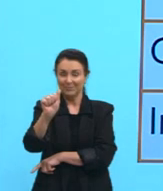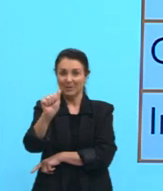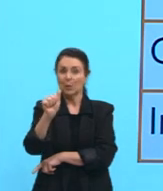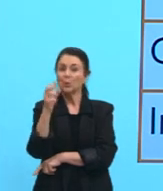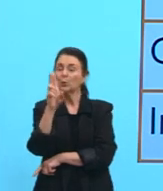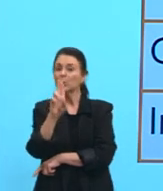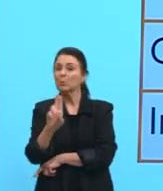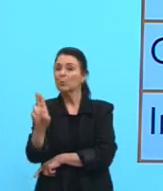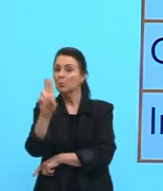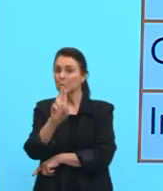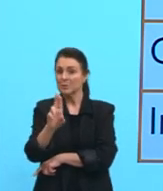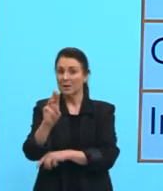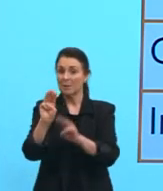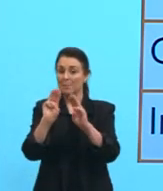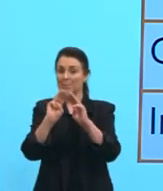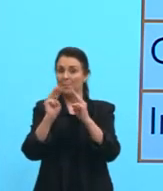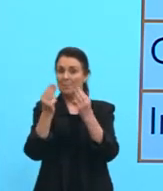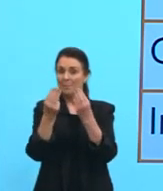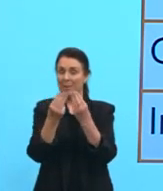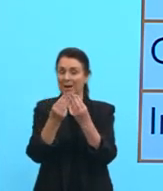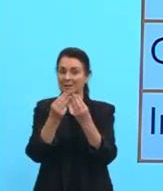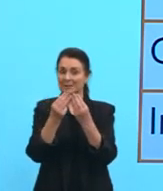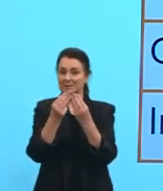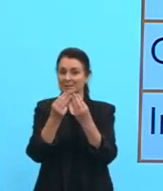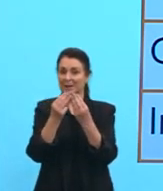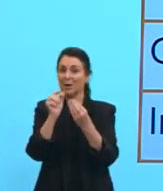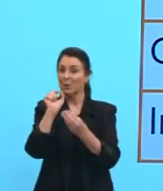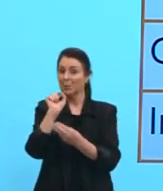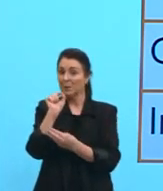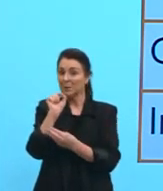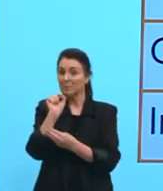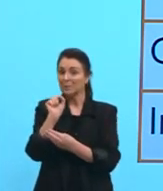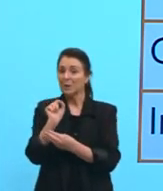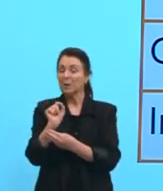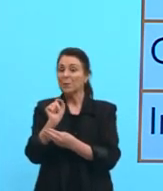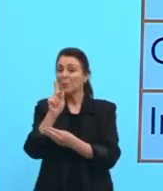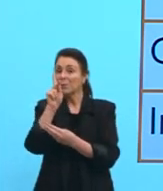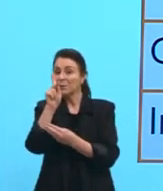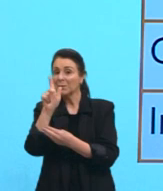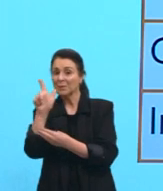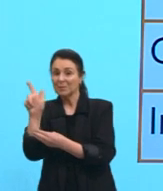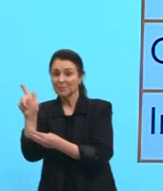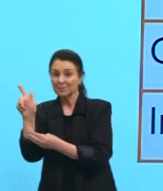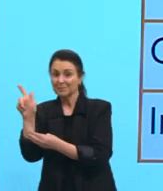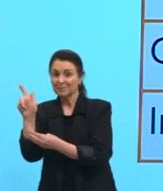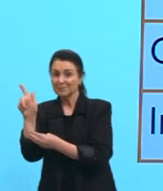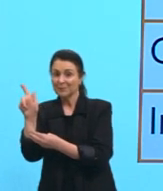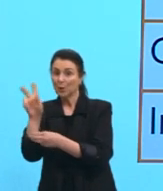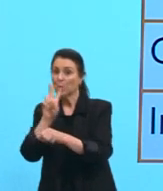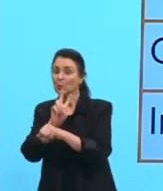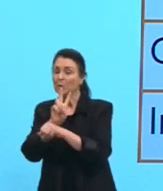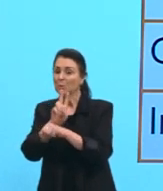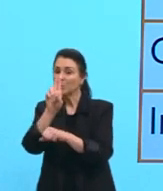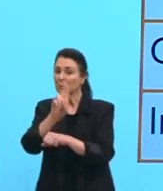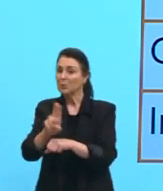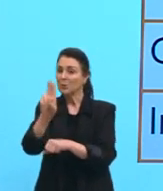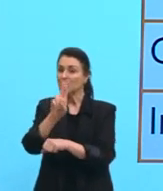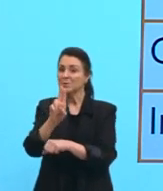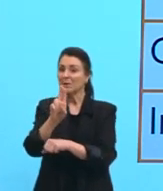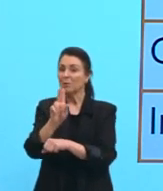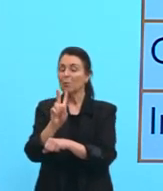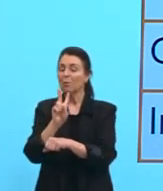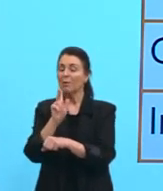para massa é quilograma E aí vejam que o símbolo também a gente tem uma diferença a gente tem um carro na frente do jeito